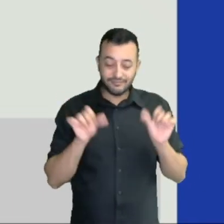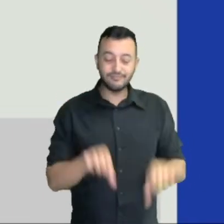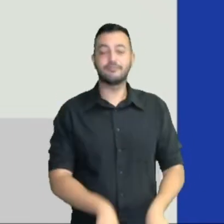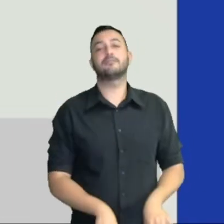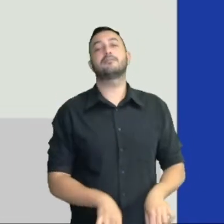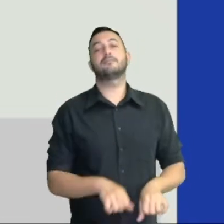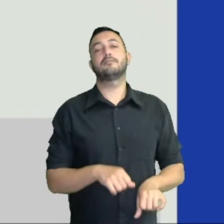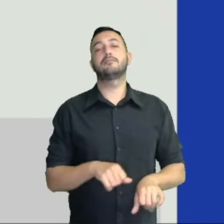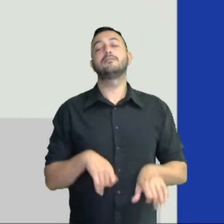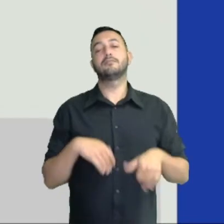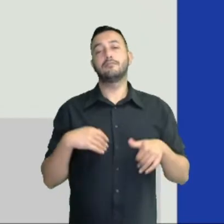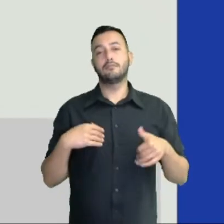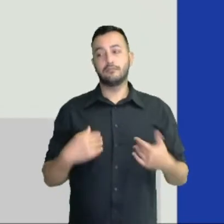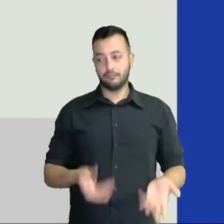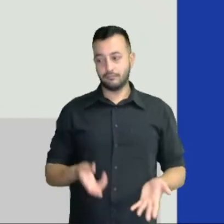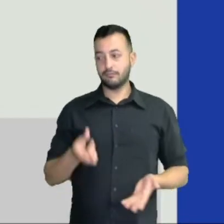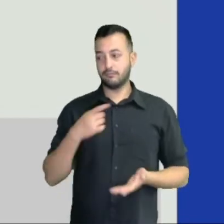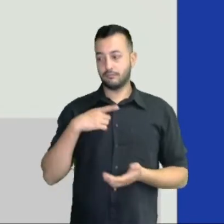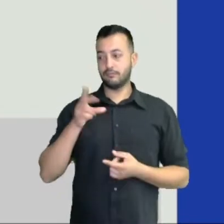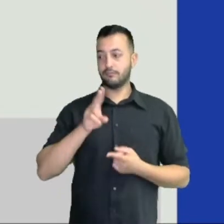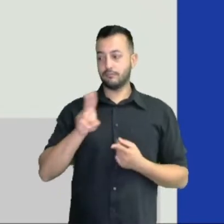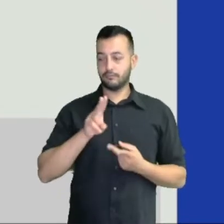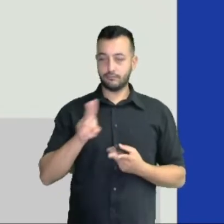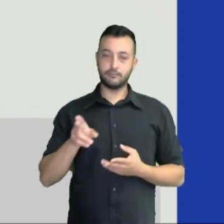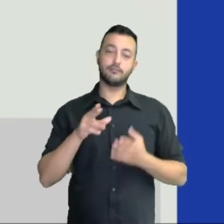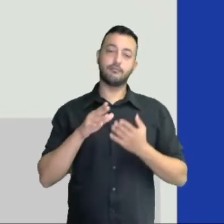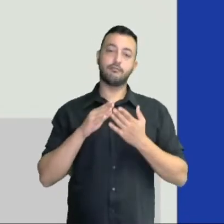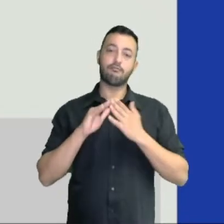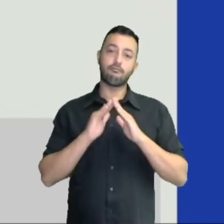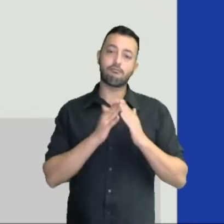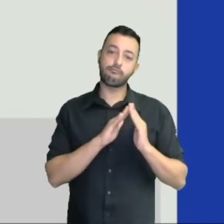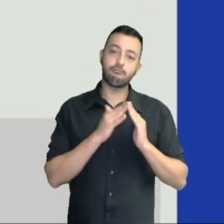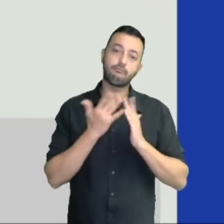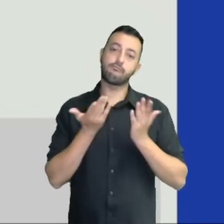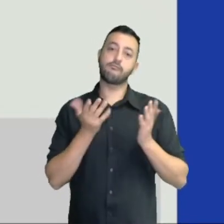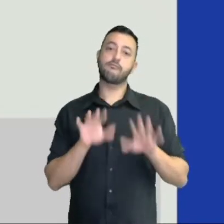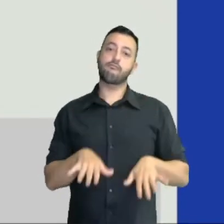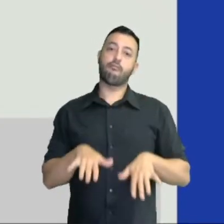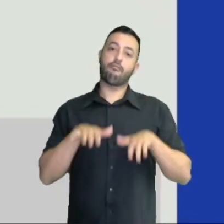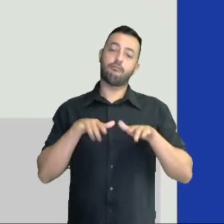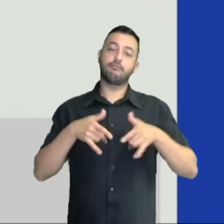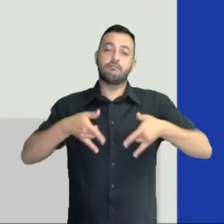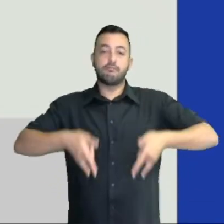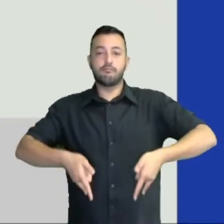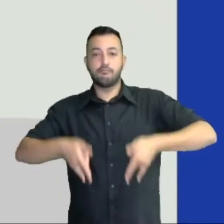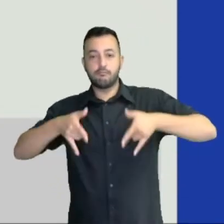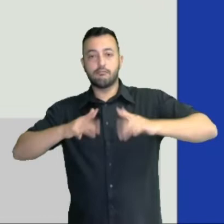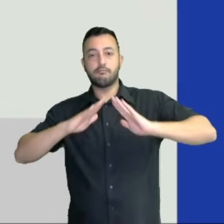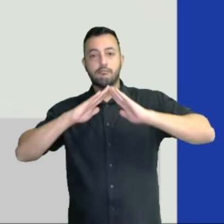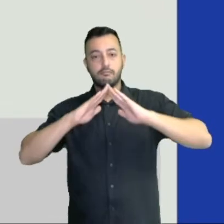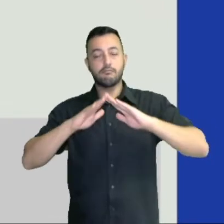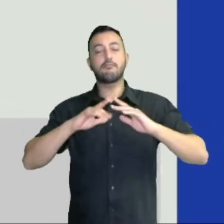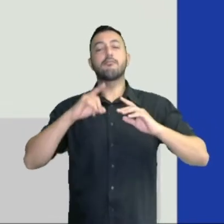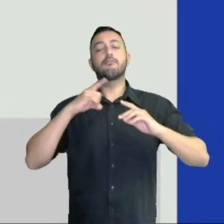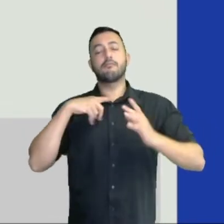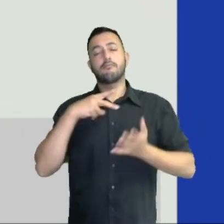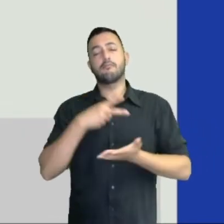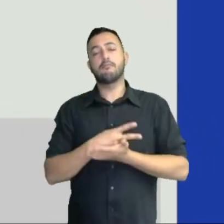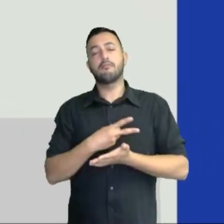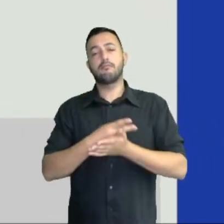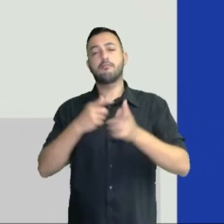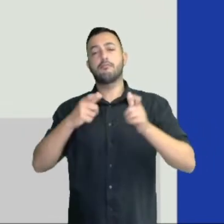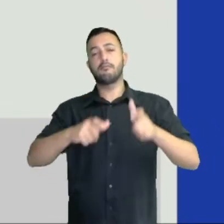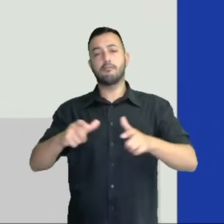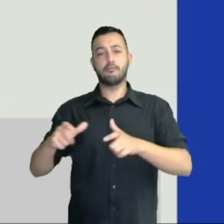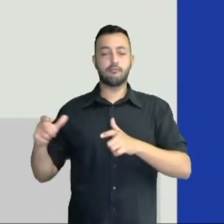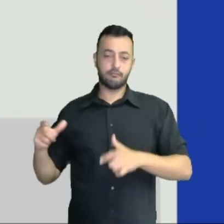para morar. Então aqui existem vários nomes que a gente chama favelas, as alagadas, as palafitas, mas elas estão presentes em vários